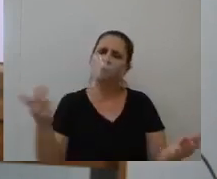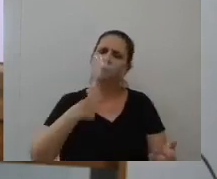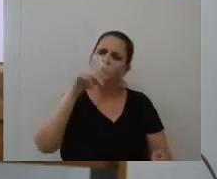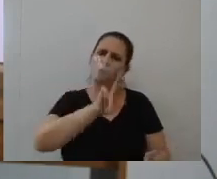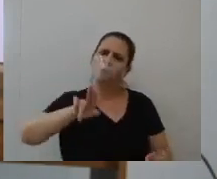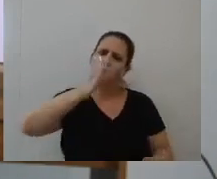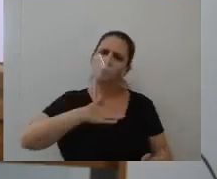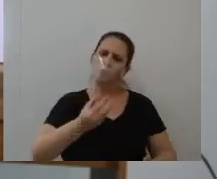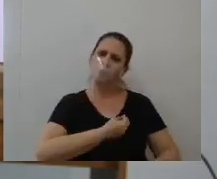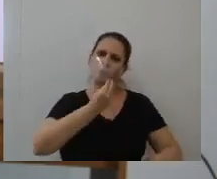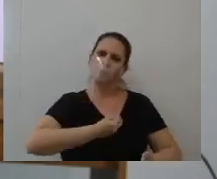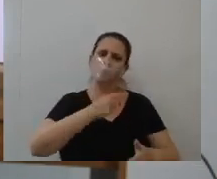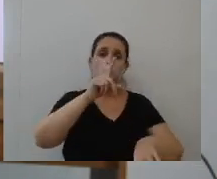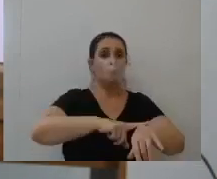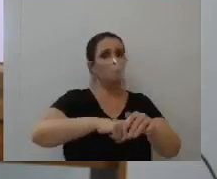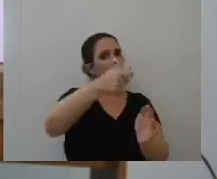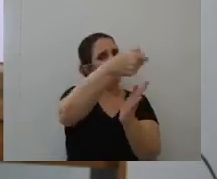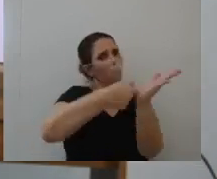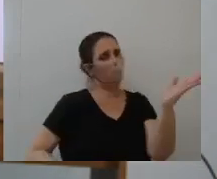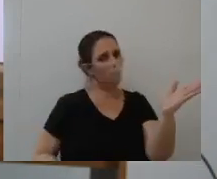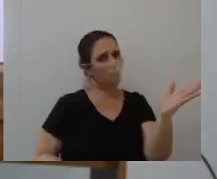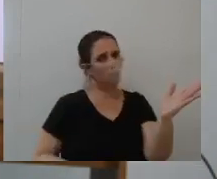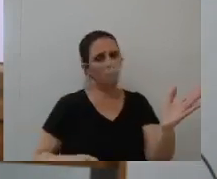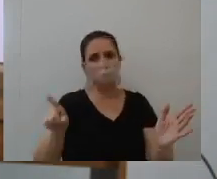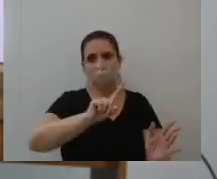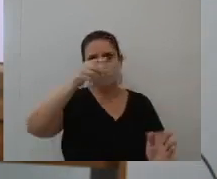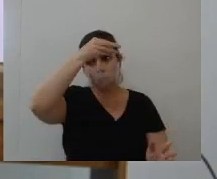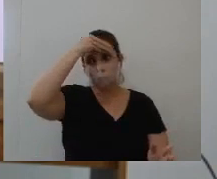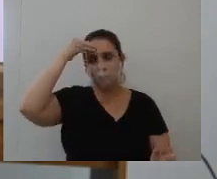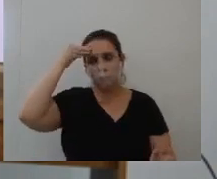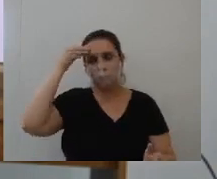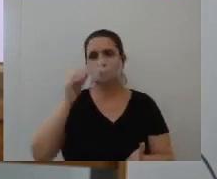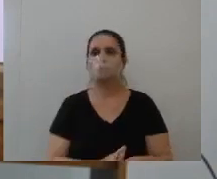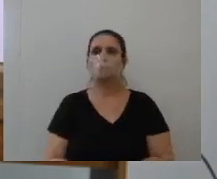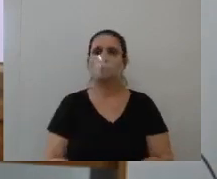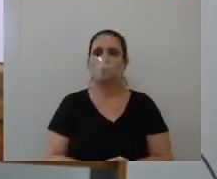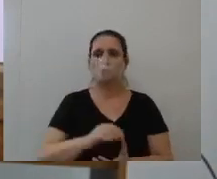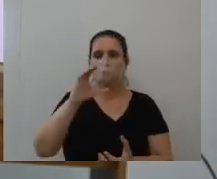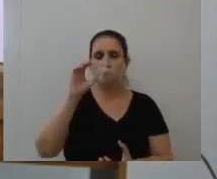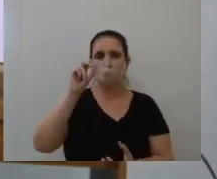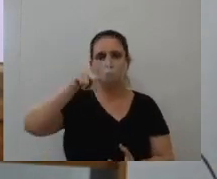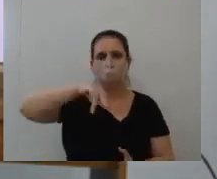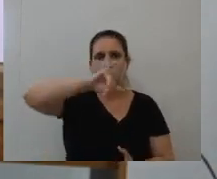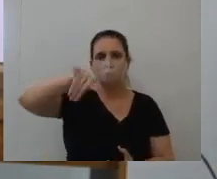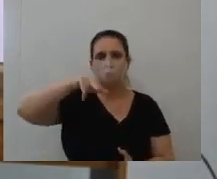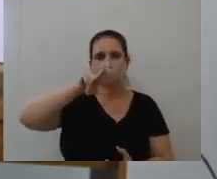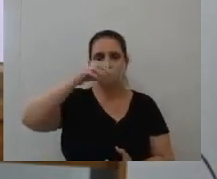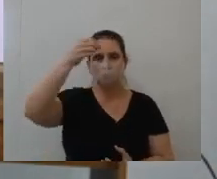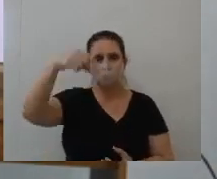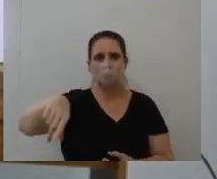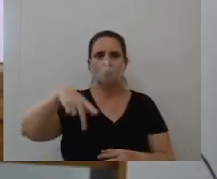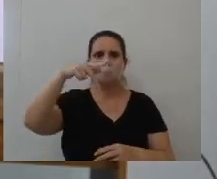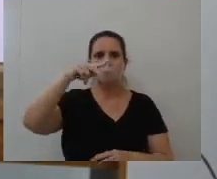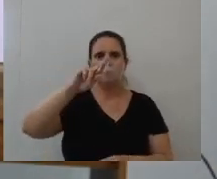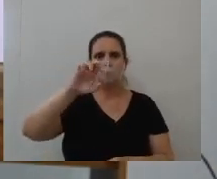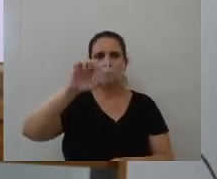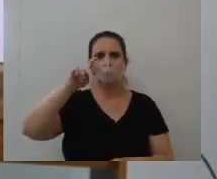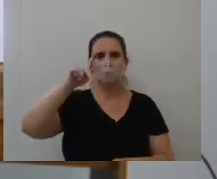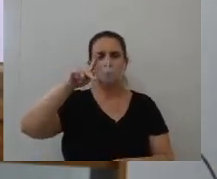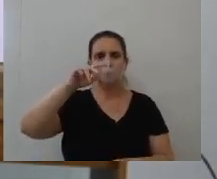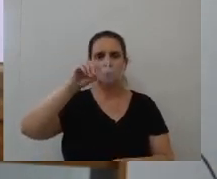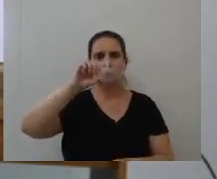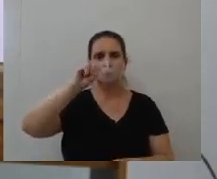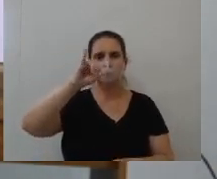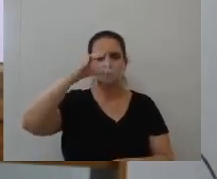minha vida? Na hora da redação. Não esqueça que conjunções, preposições, pronomes